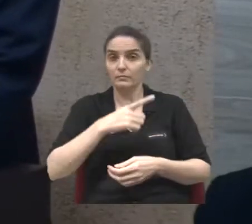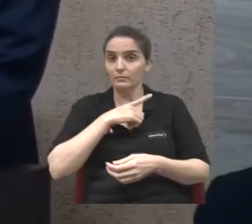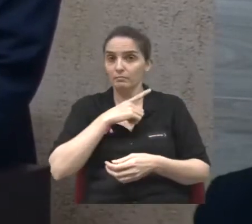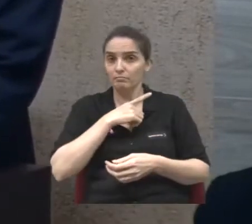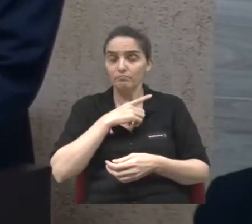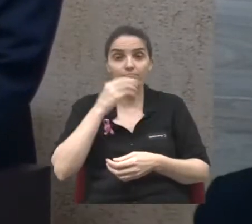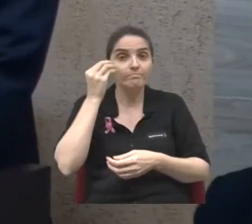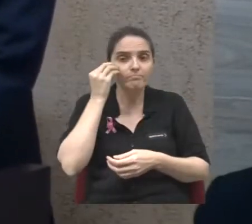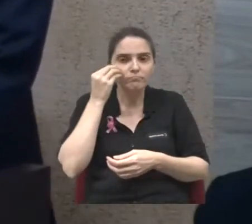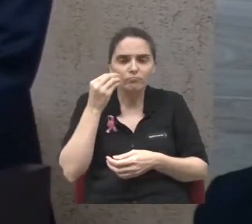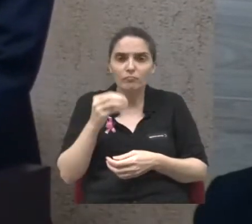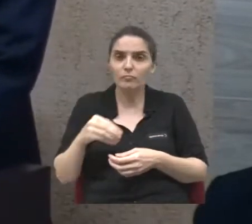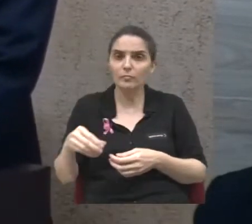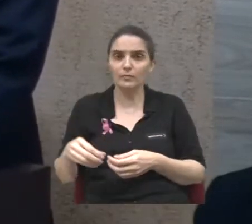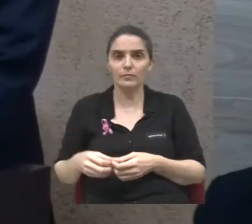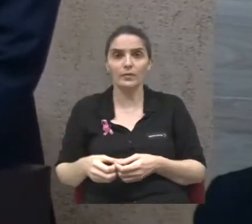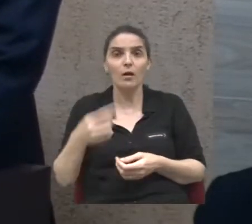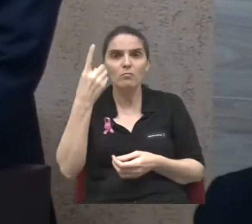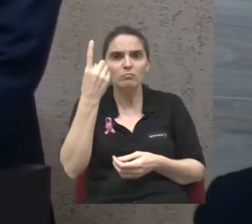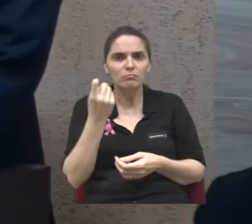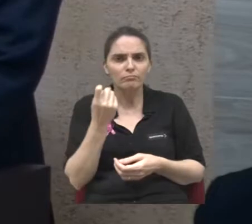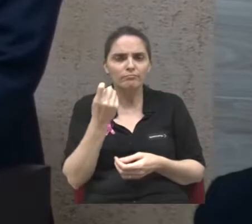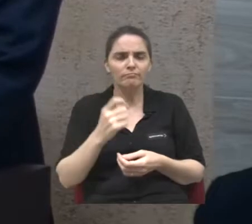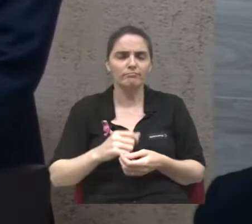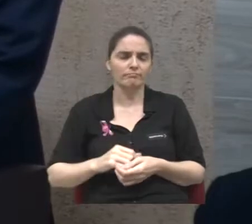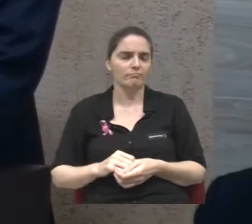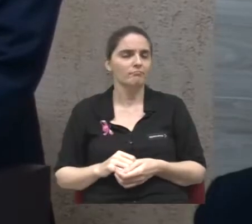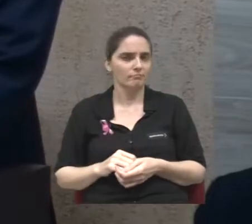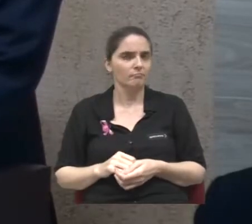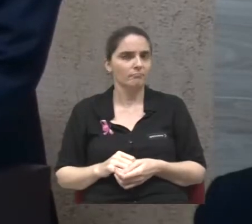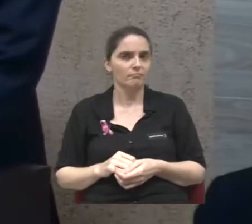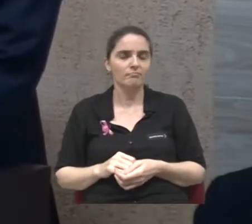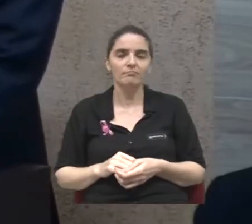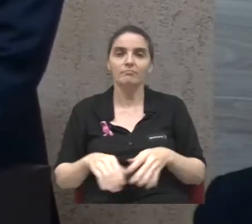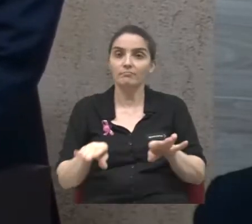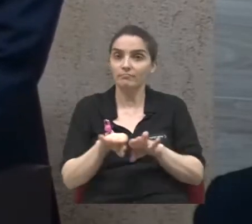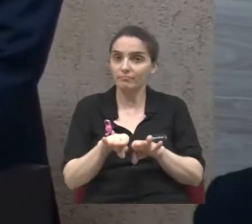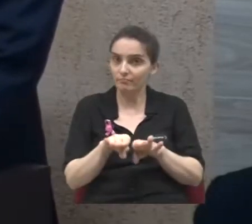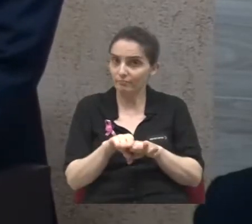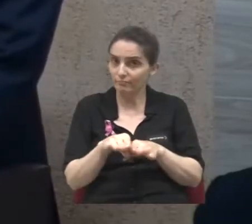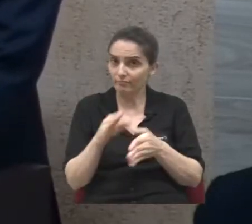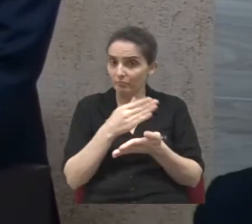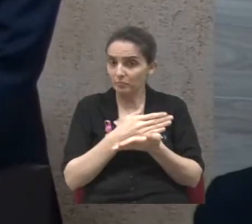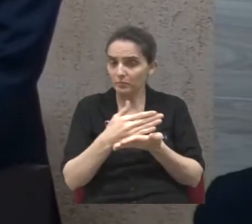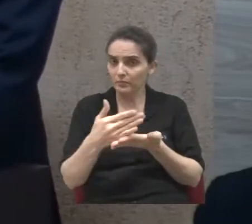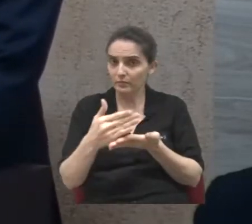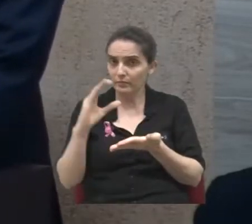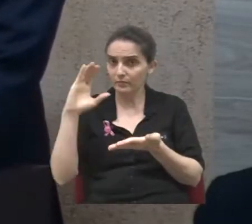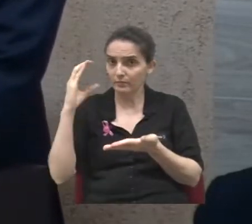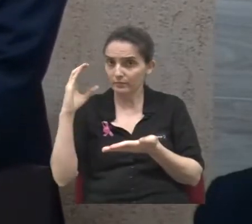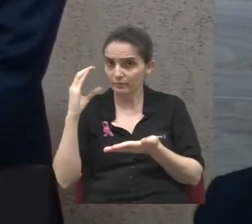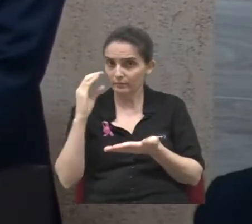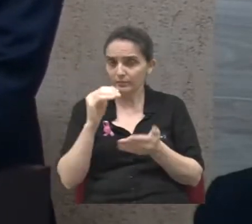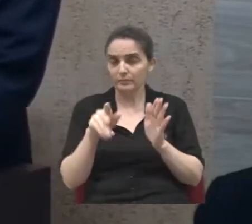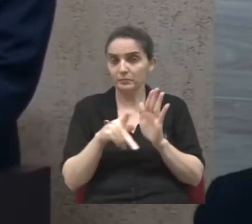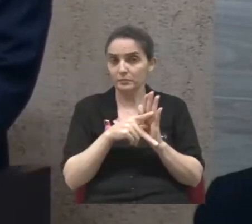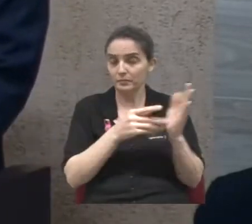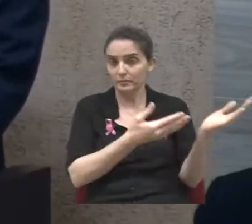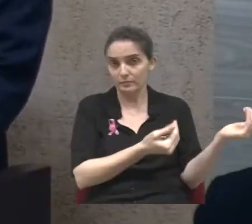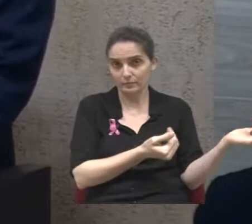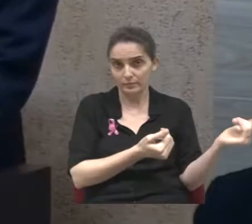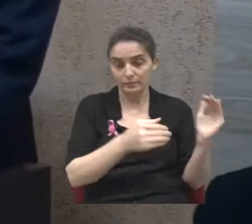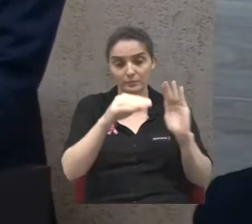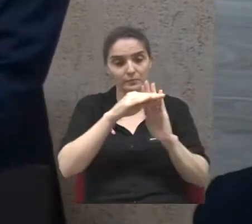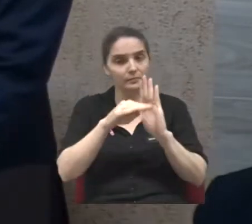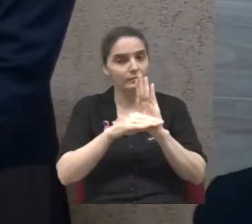inovadora para essa faixa etária, considerando que a iniciação científica júnior é um programa diferenciado que